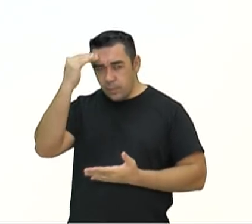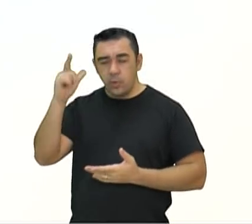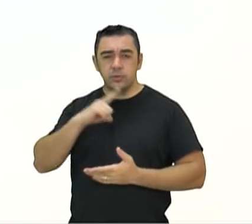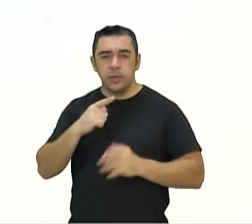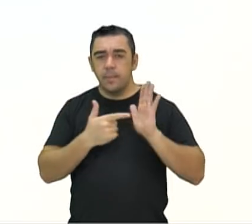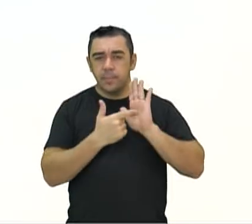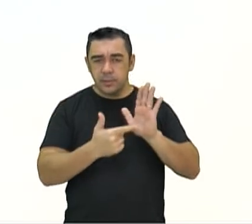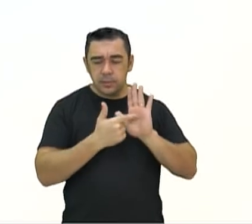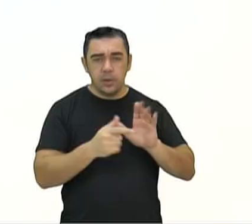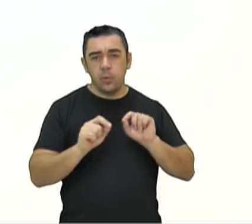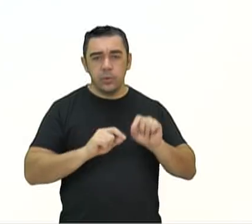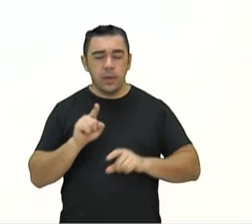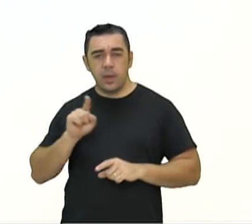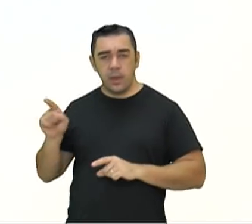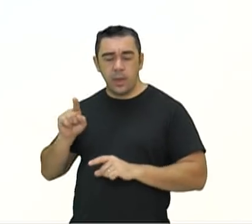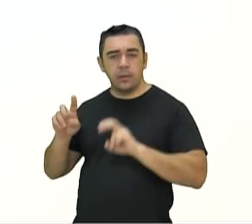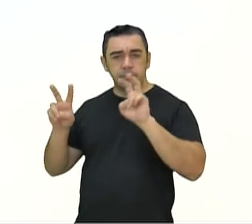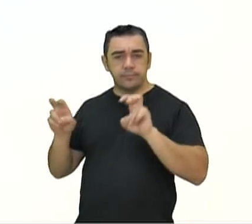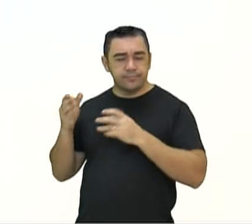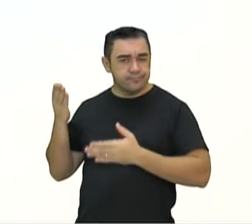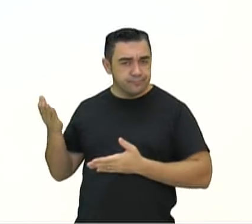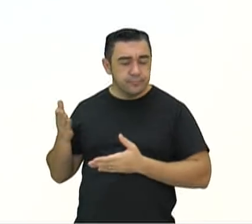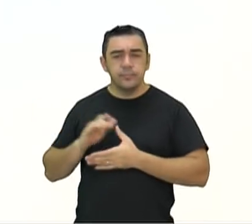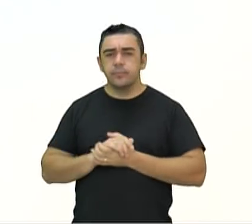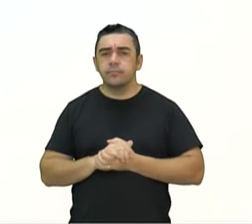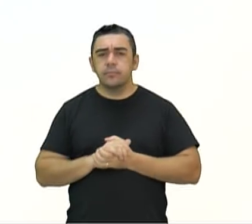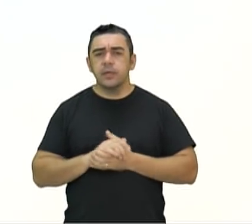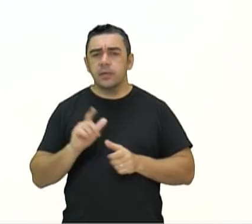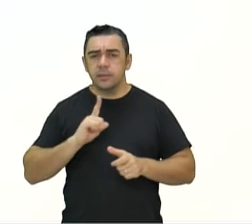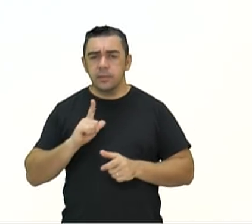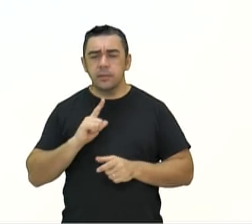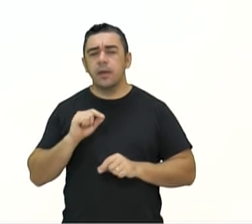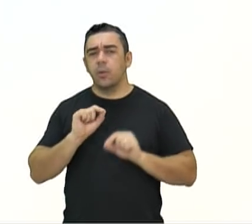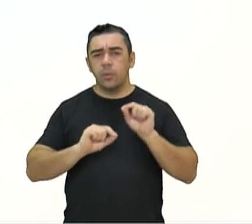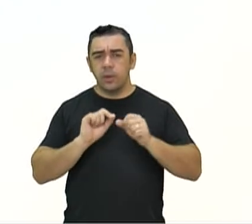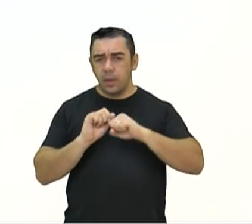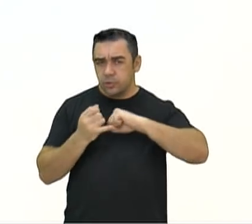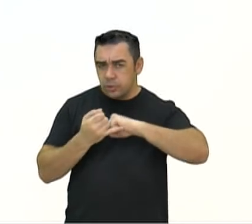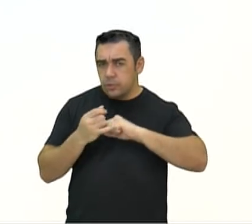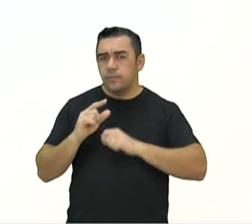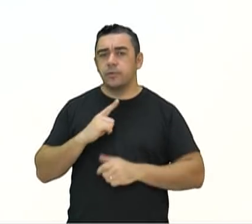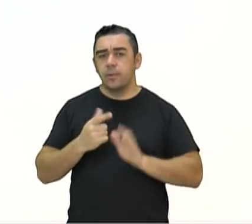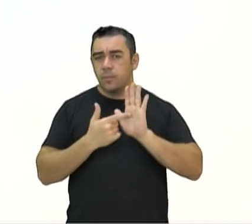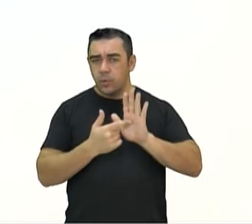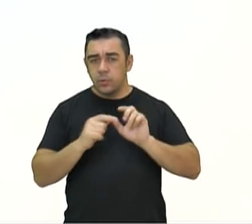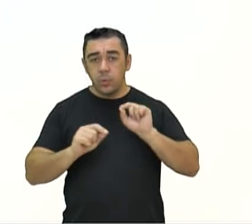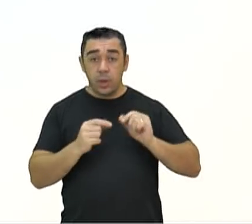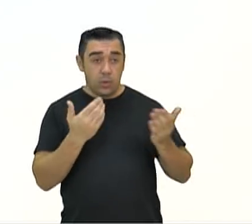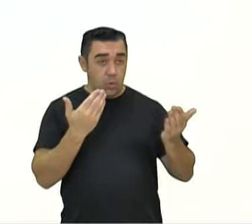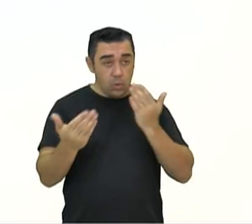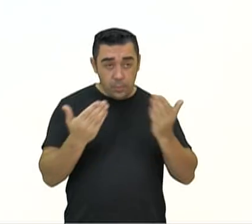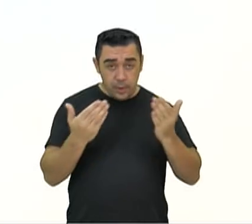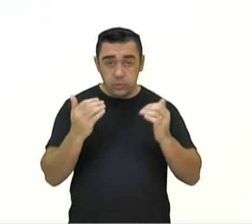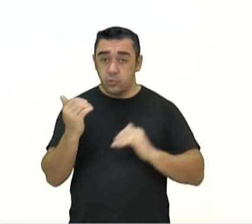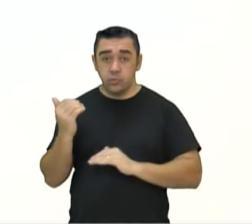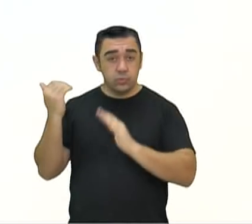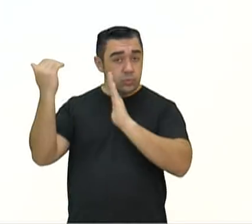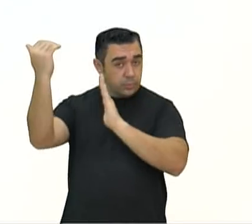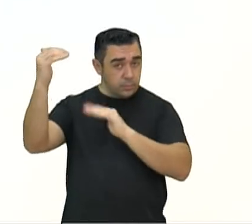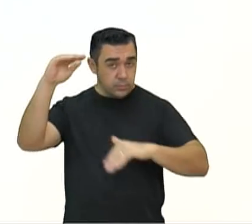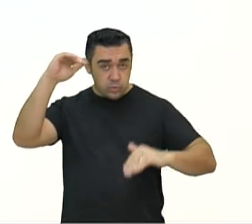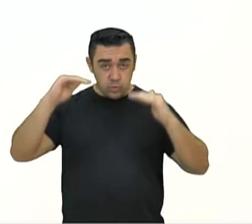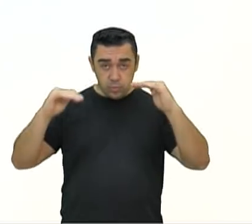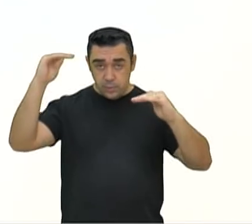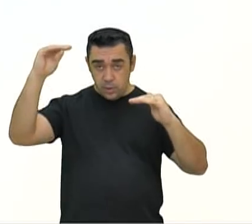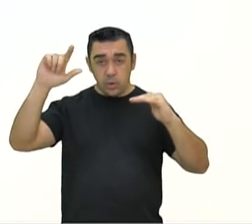Cannes do que Divertidamente. Com relação à flexão de grau dos adjetivos, temos: um grau comparativo de superioridade ou